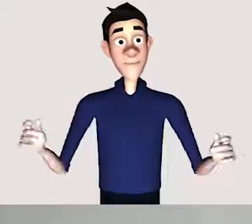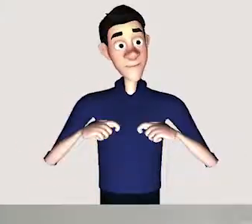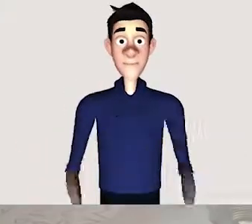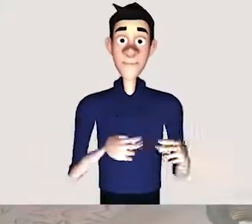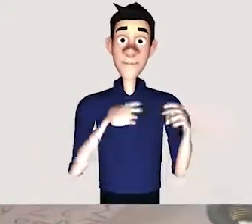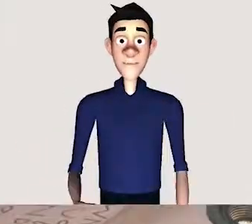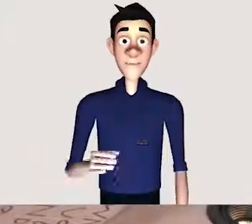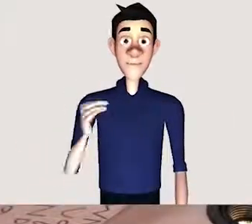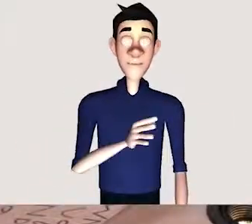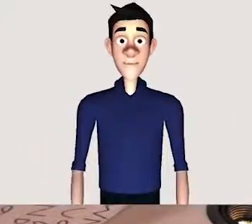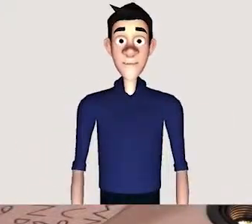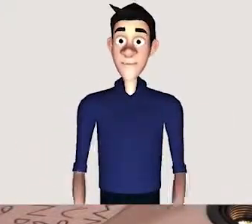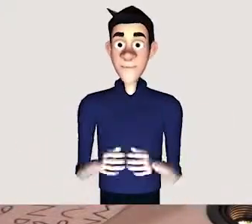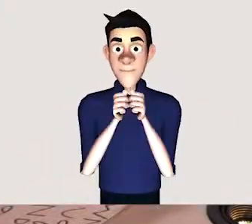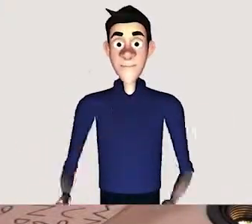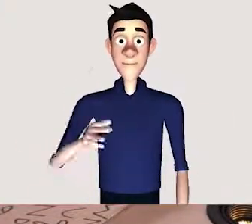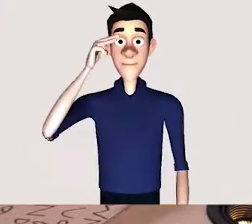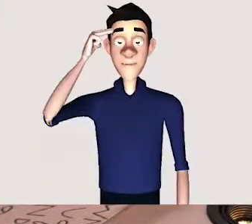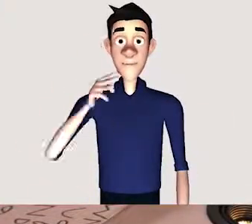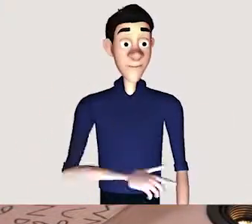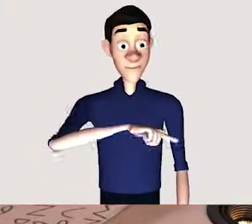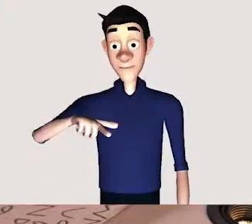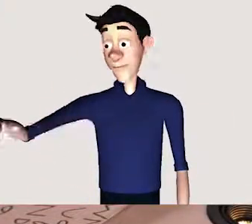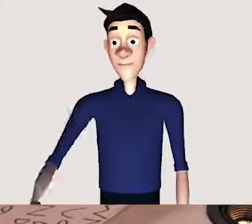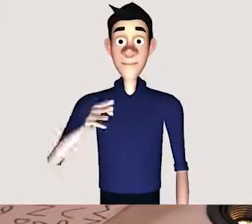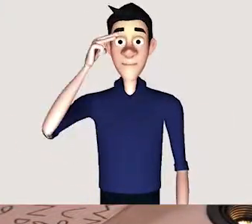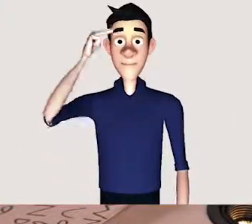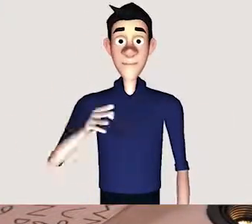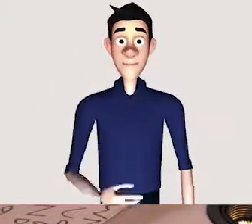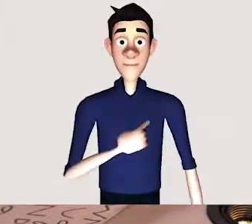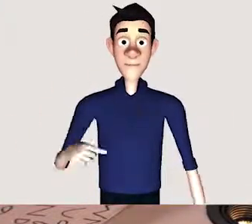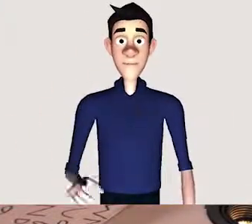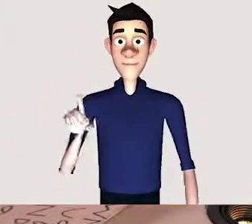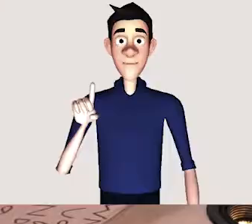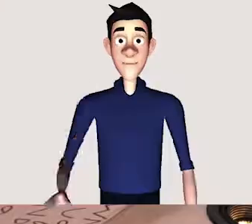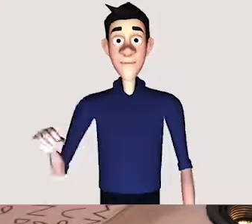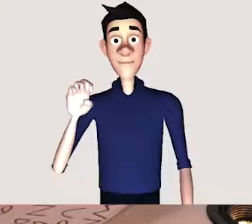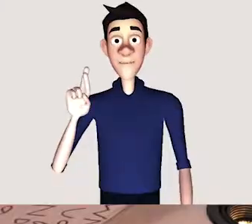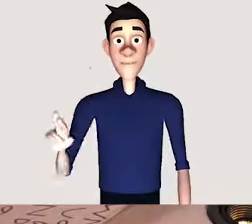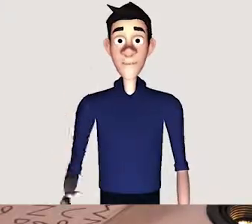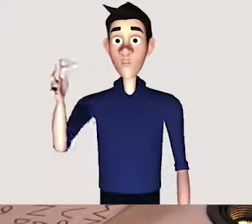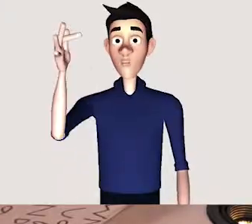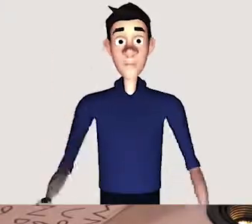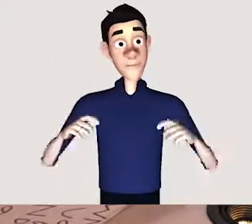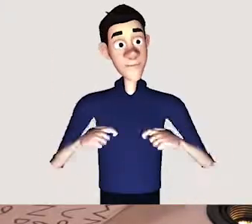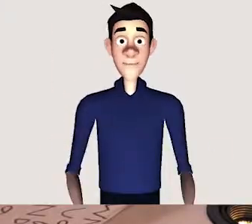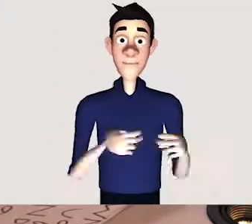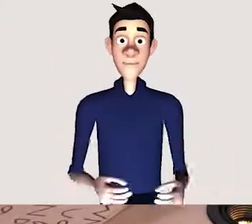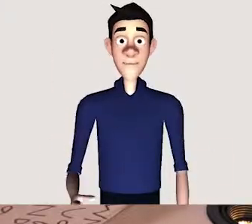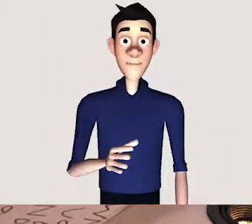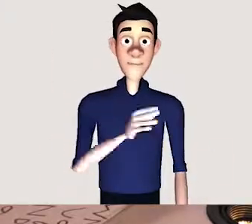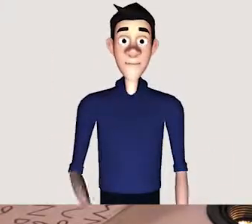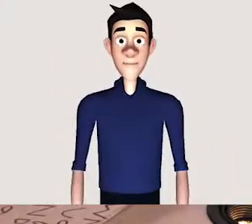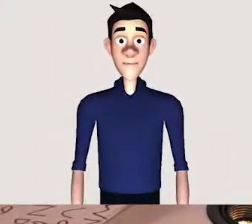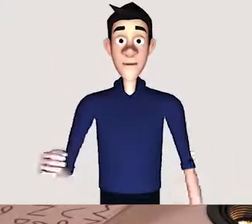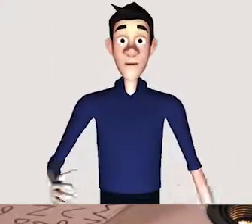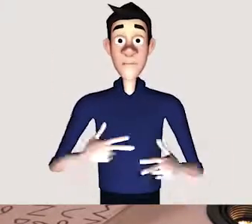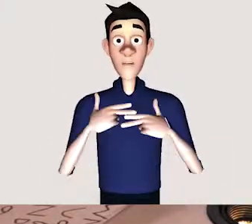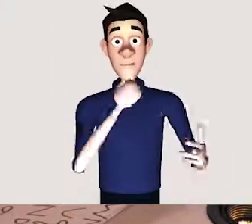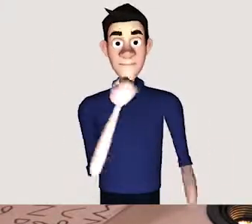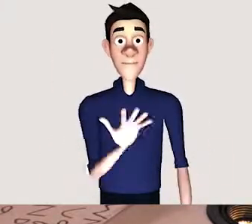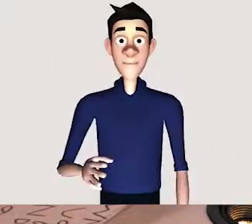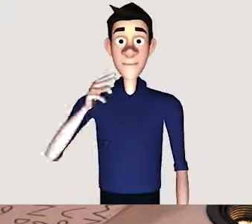a novidade. A memória articula também, por exemplo, a permanência e a